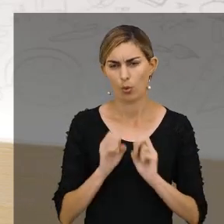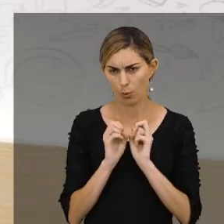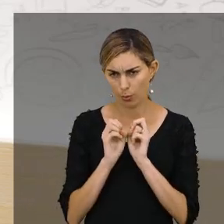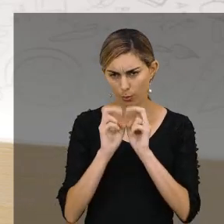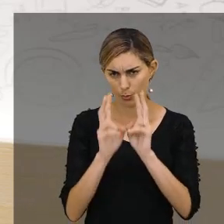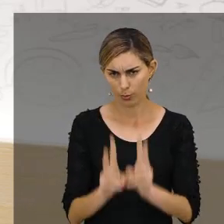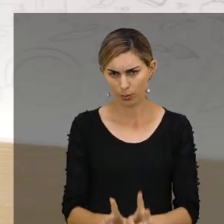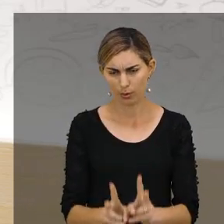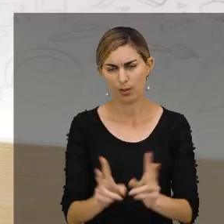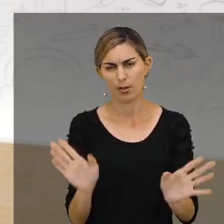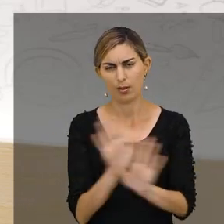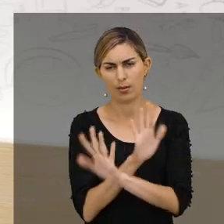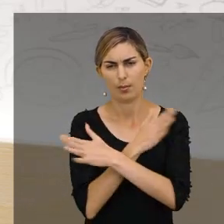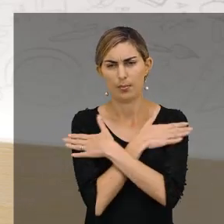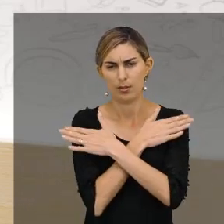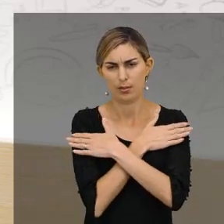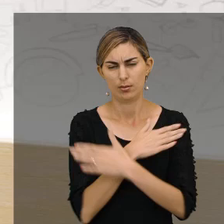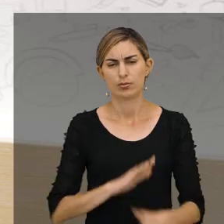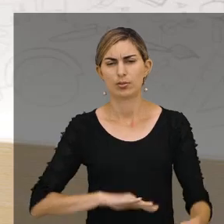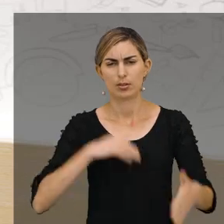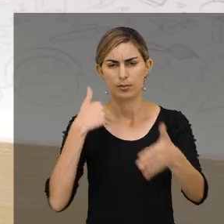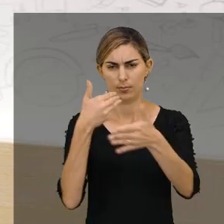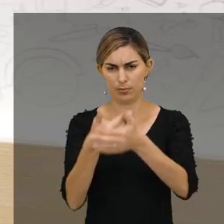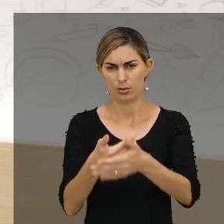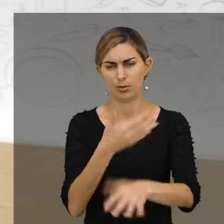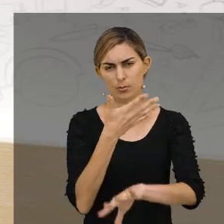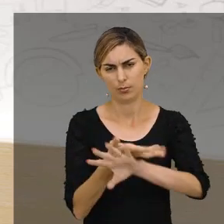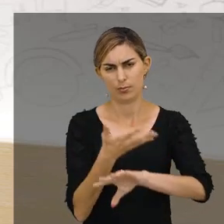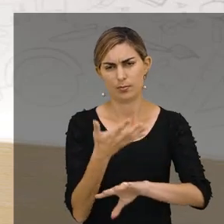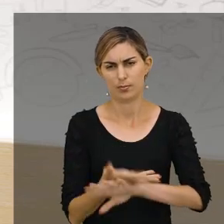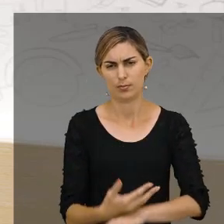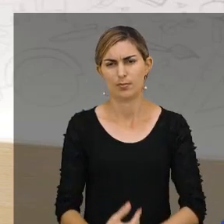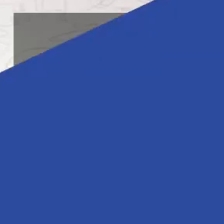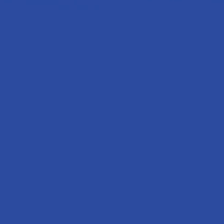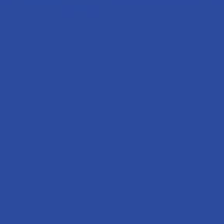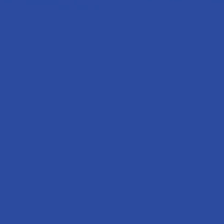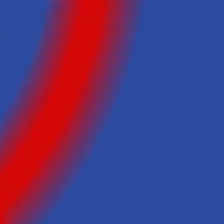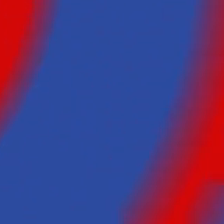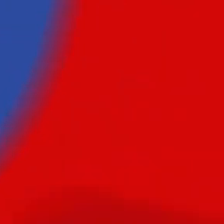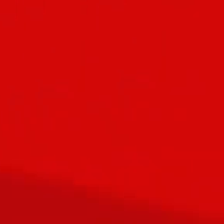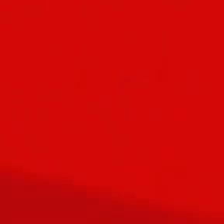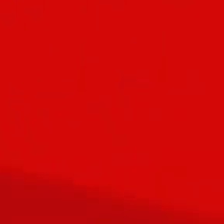suas, ok? Um abraço e até a próxima competência.